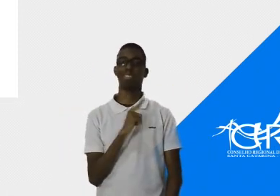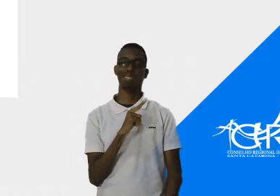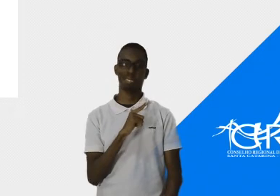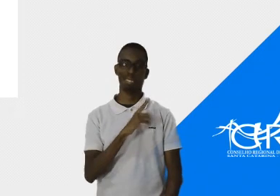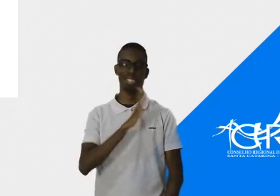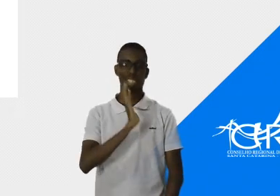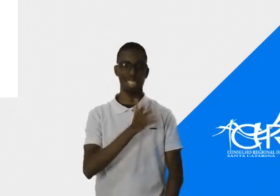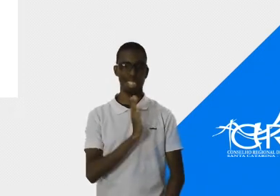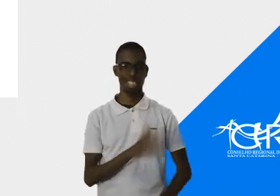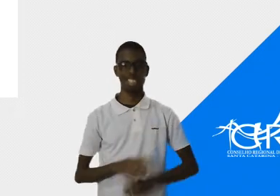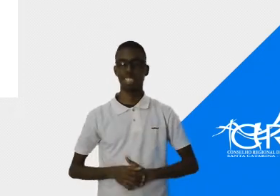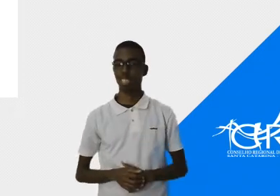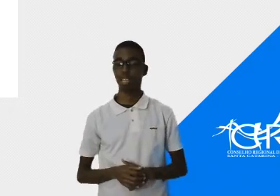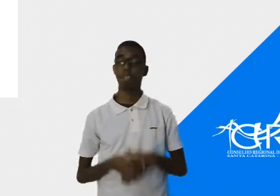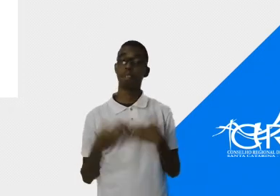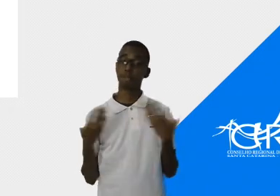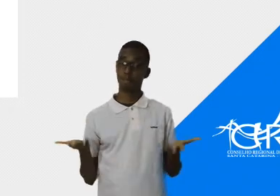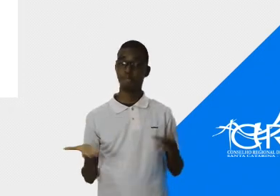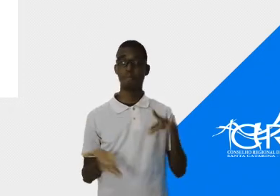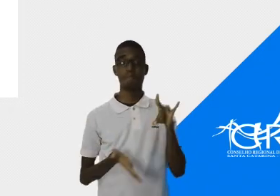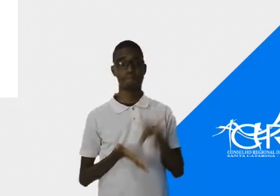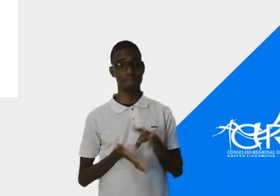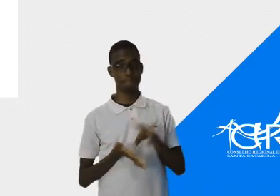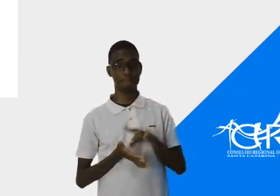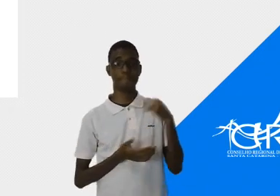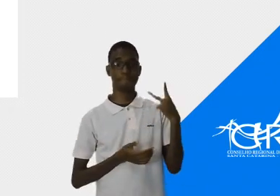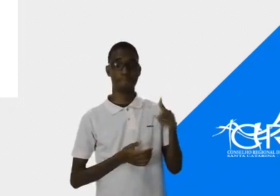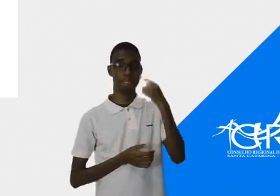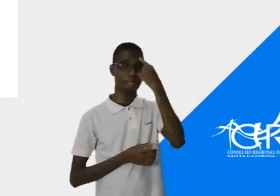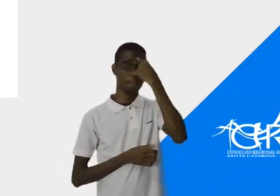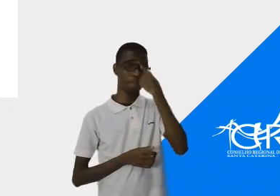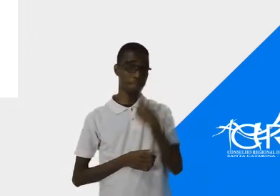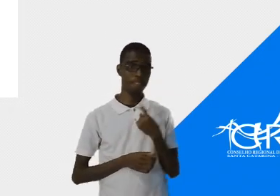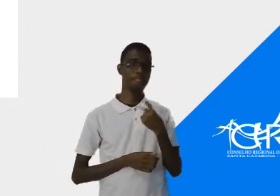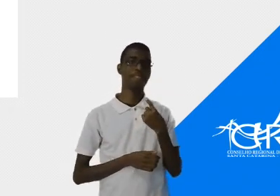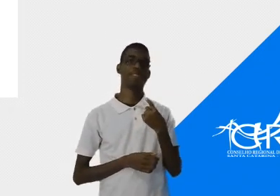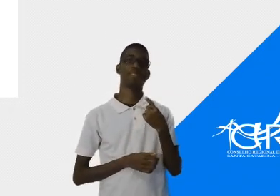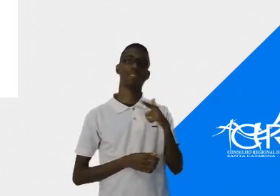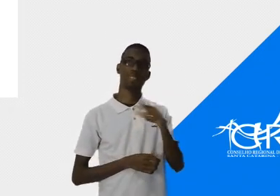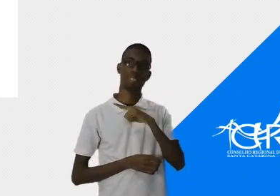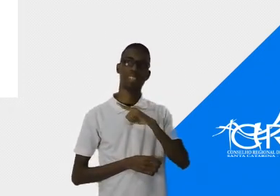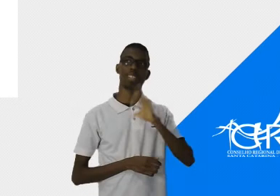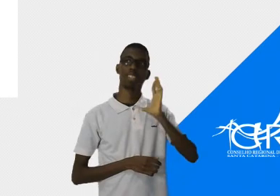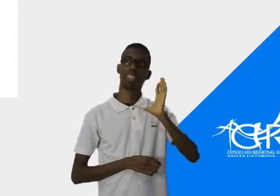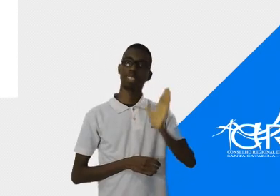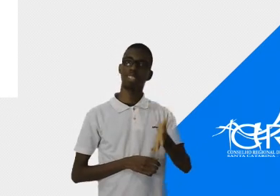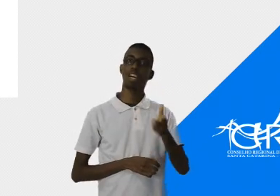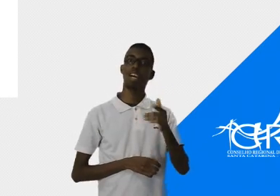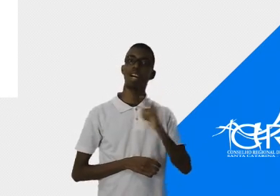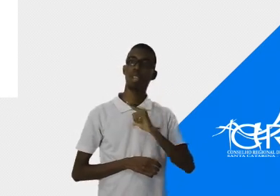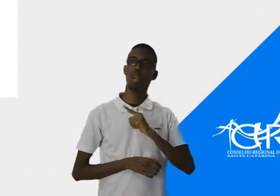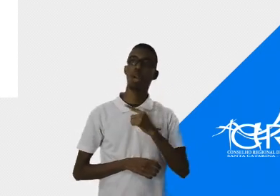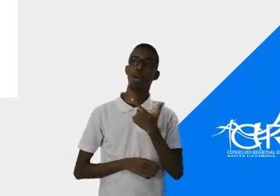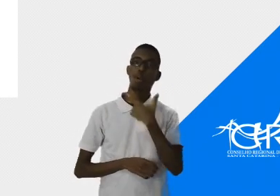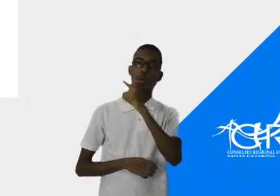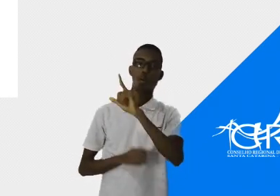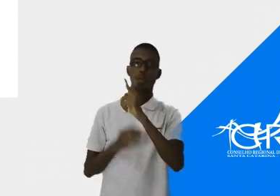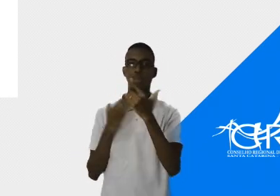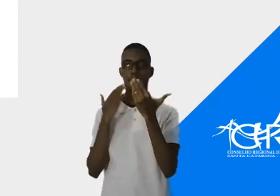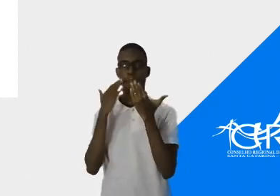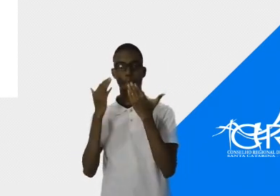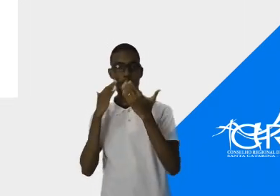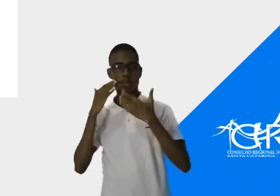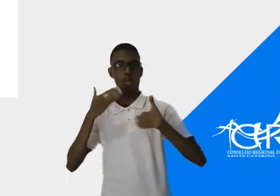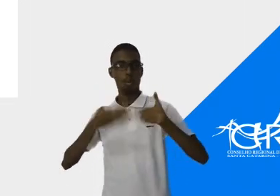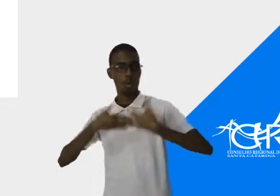Então, de fato, são perfis que contribuem muito para o desfecho, não podem ser mais desprezados. Exigir que os psicólogos daqui para frente desenvolvam protocolos cada